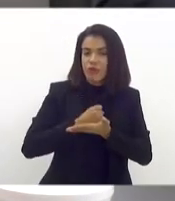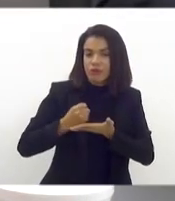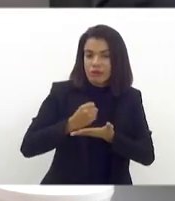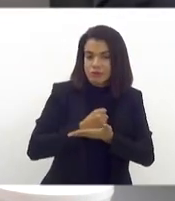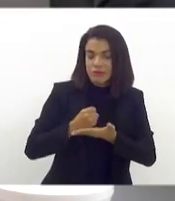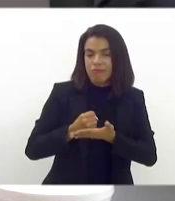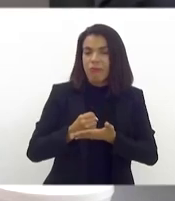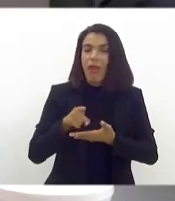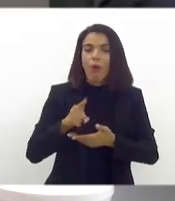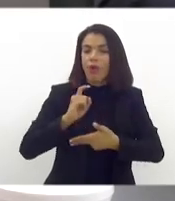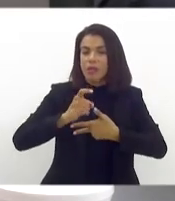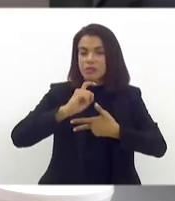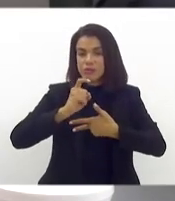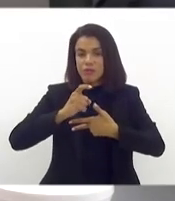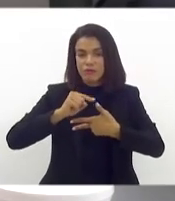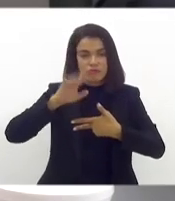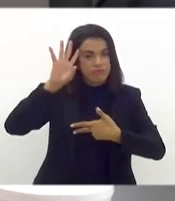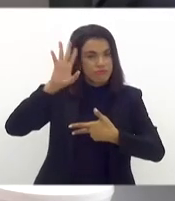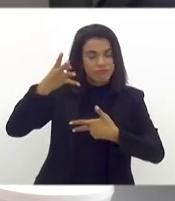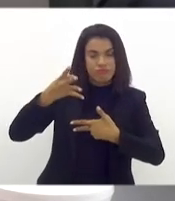do Poder Executivo.